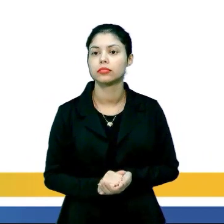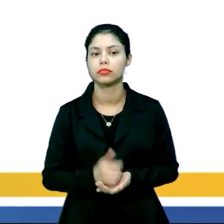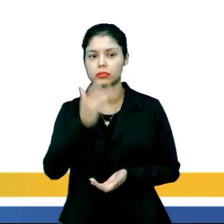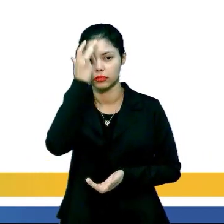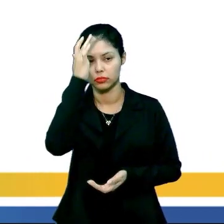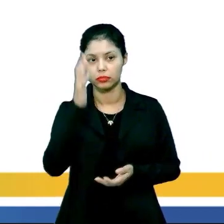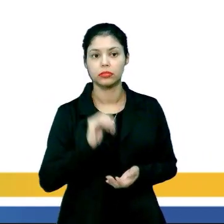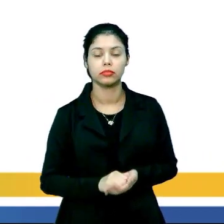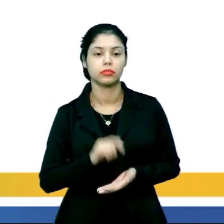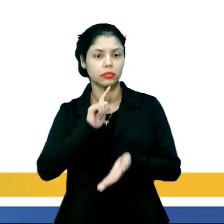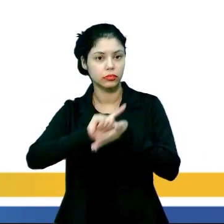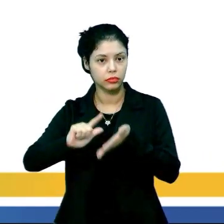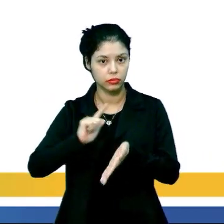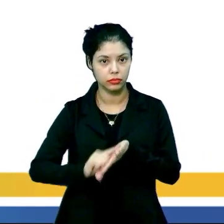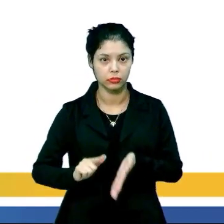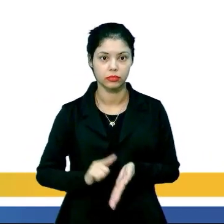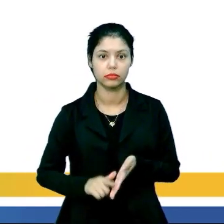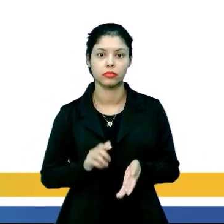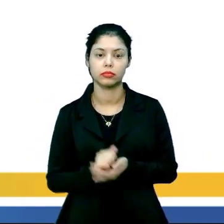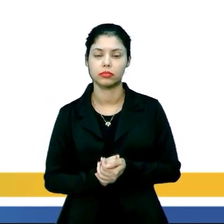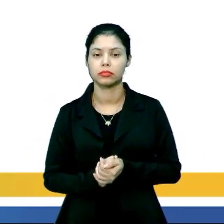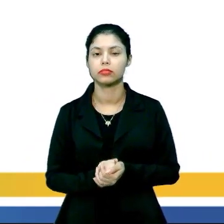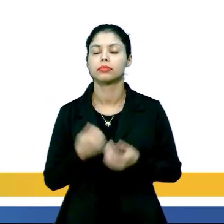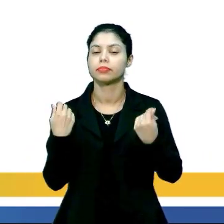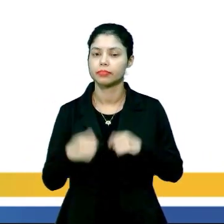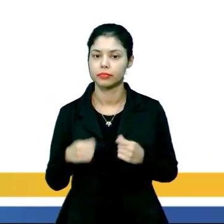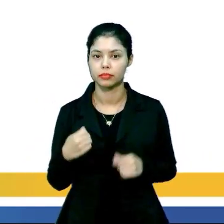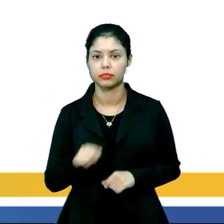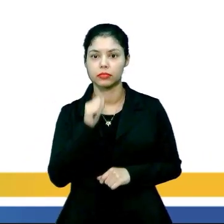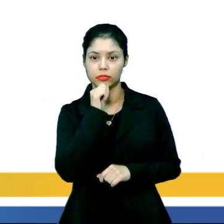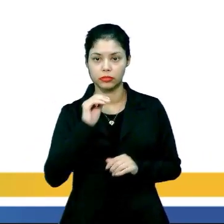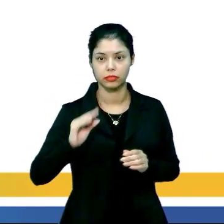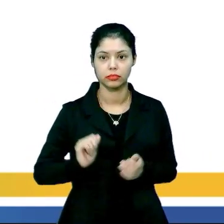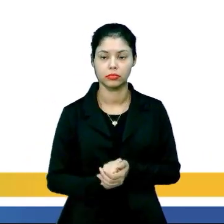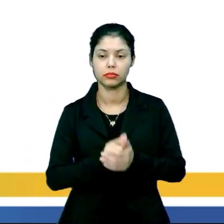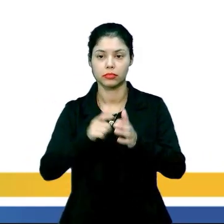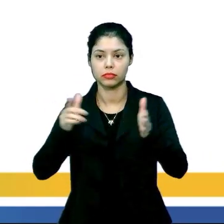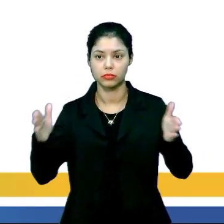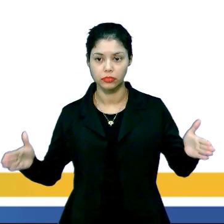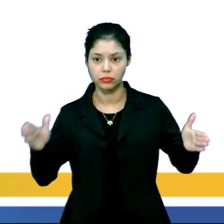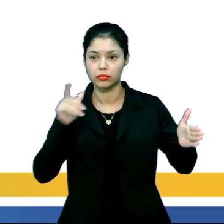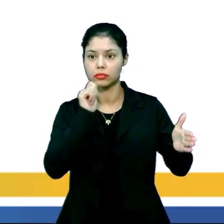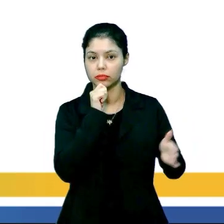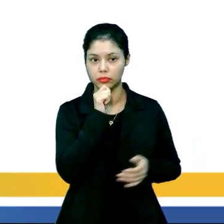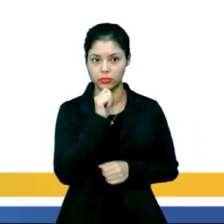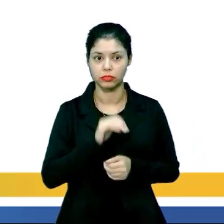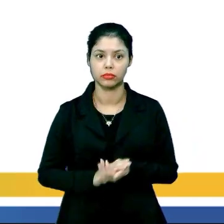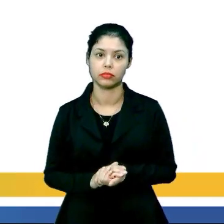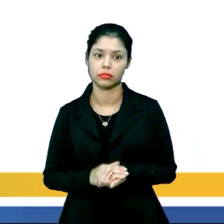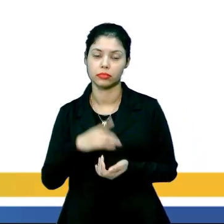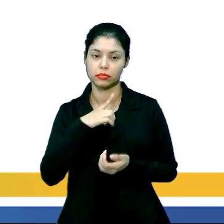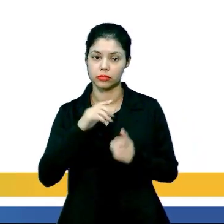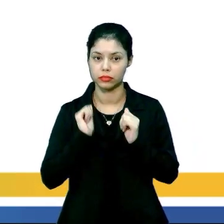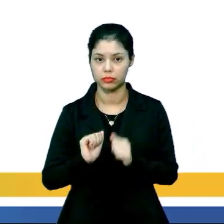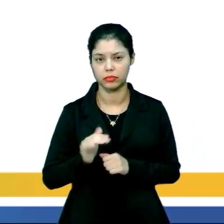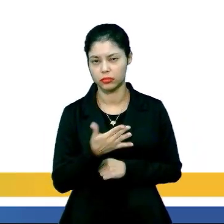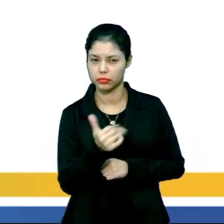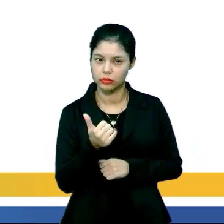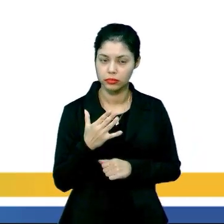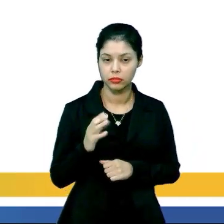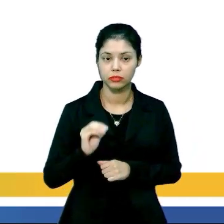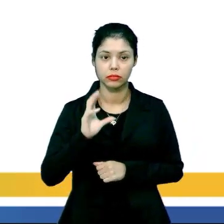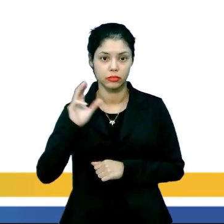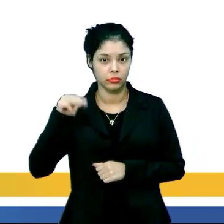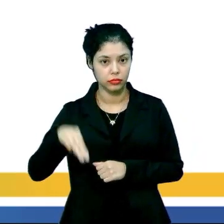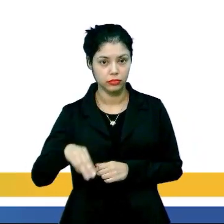um bom funcionamento e fácil manejo na limpeza, esses eletrodomésticos devem ser colocados em espaços que permitam uma